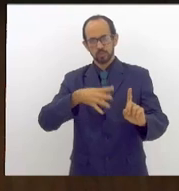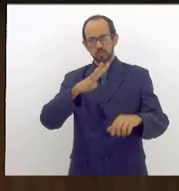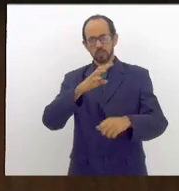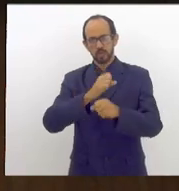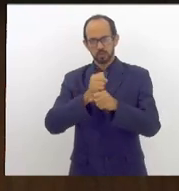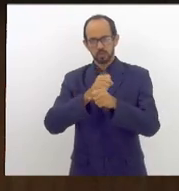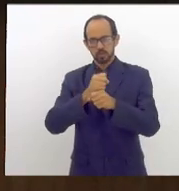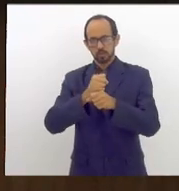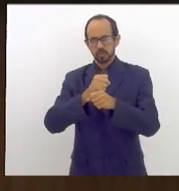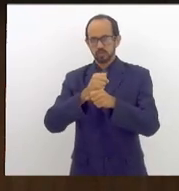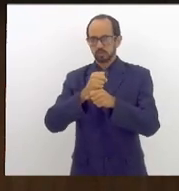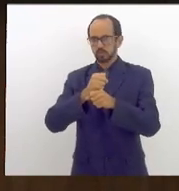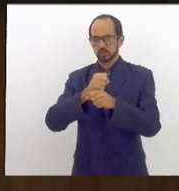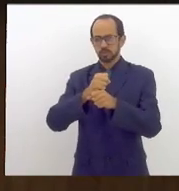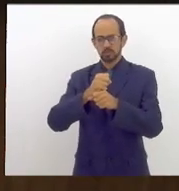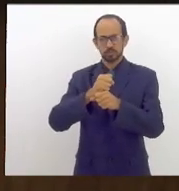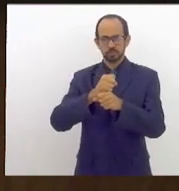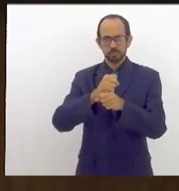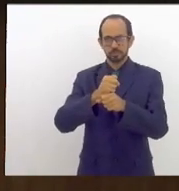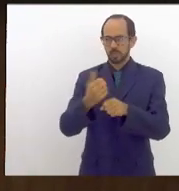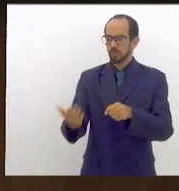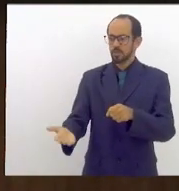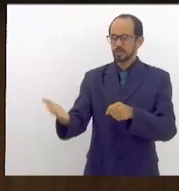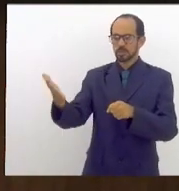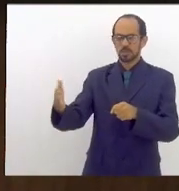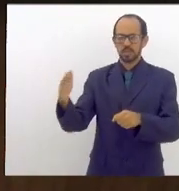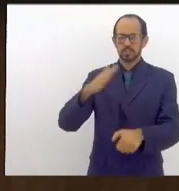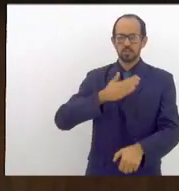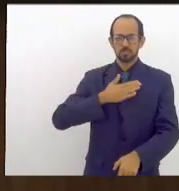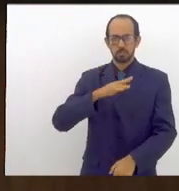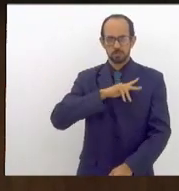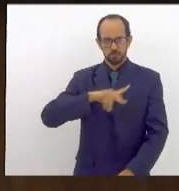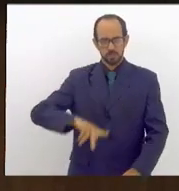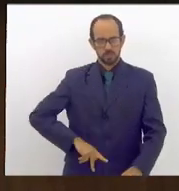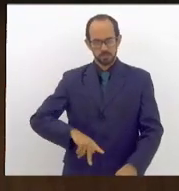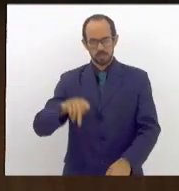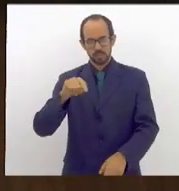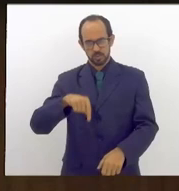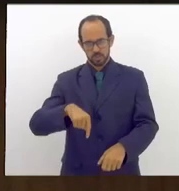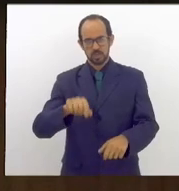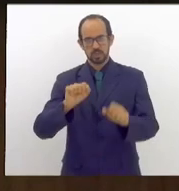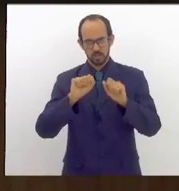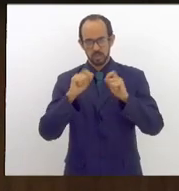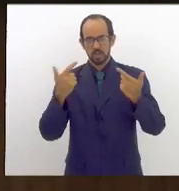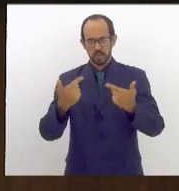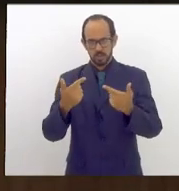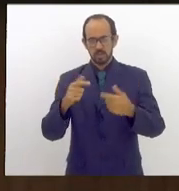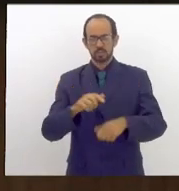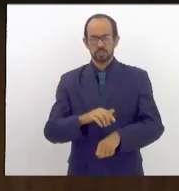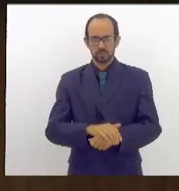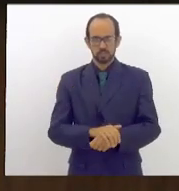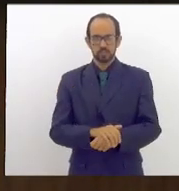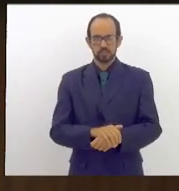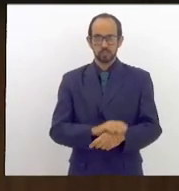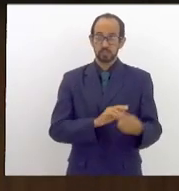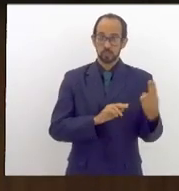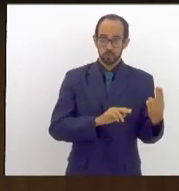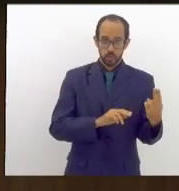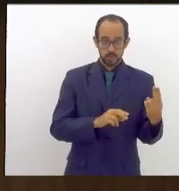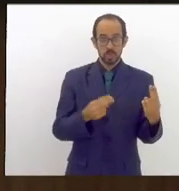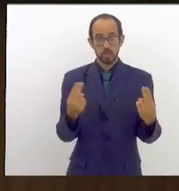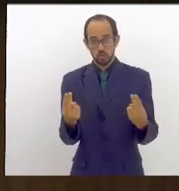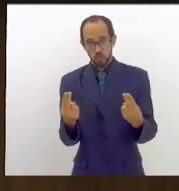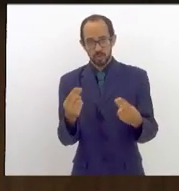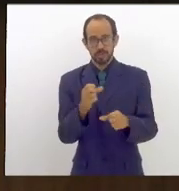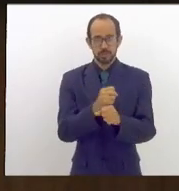quatro anos a vossa excelência como presidente desta casa nesses dois biênios por ser meu